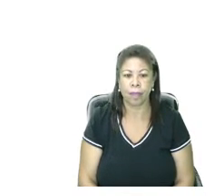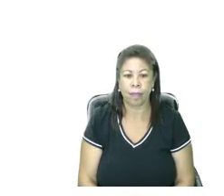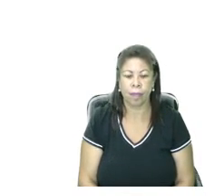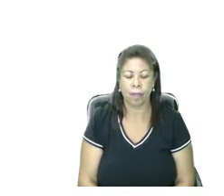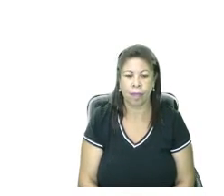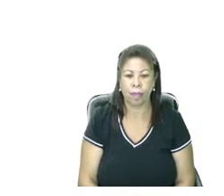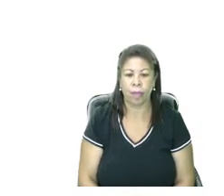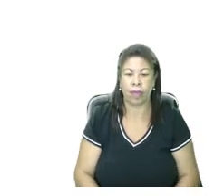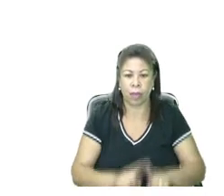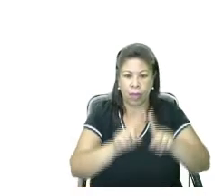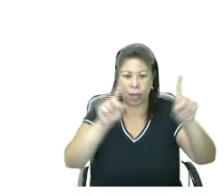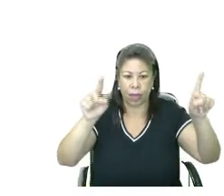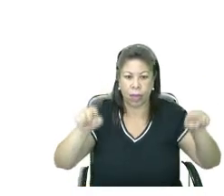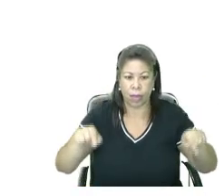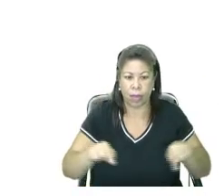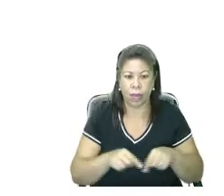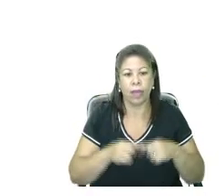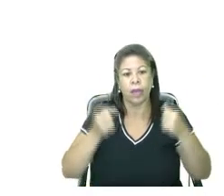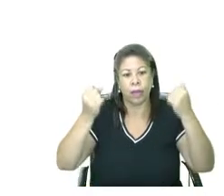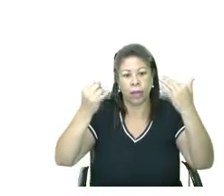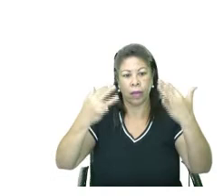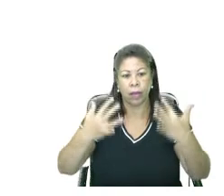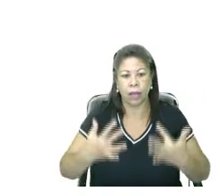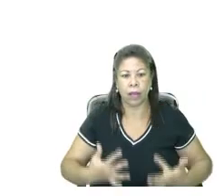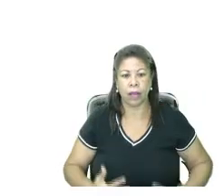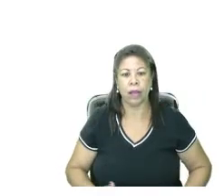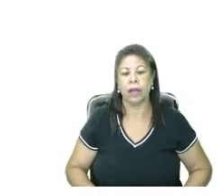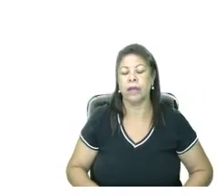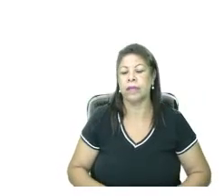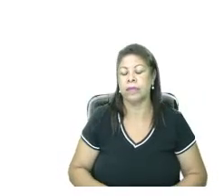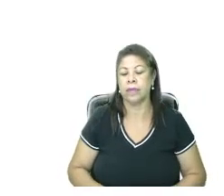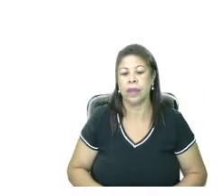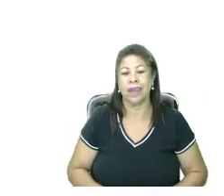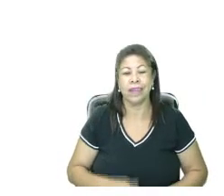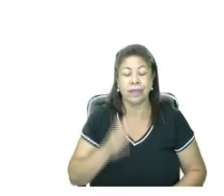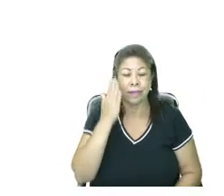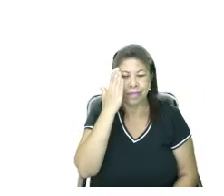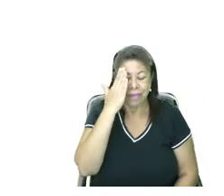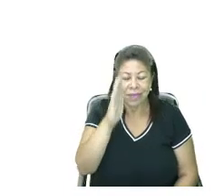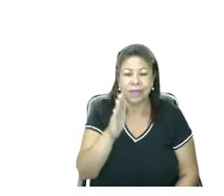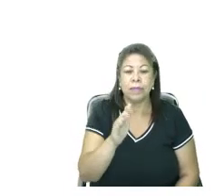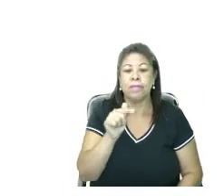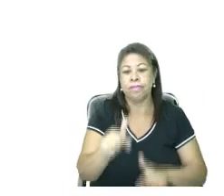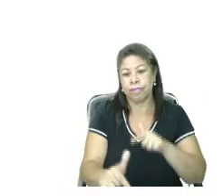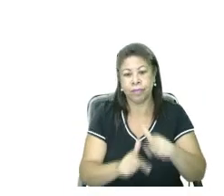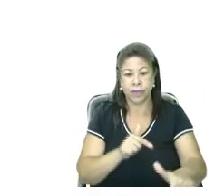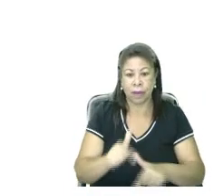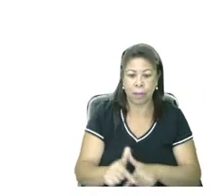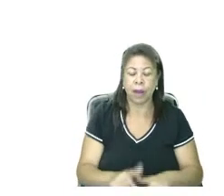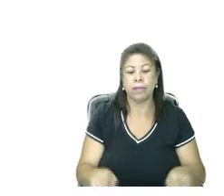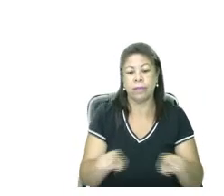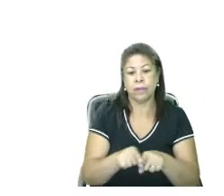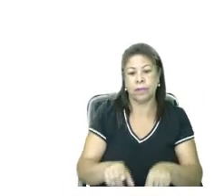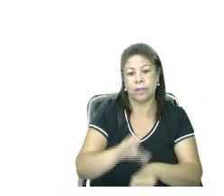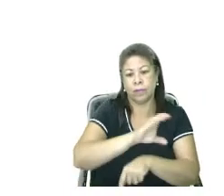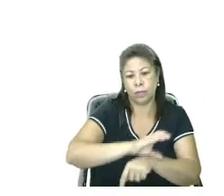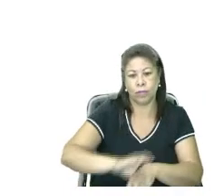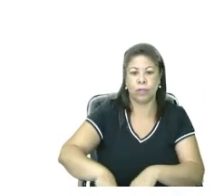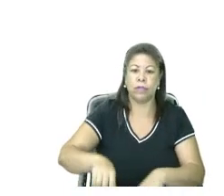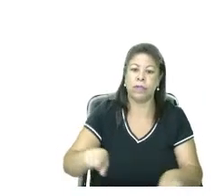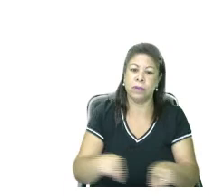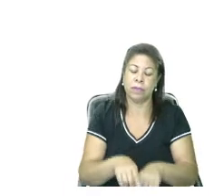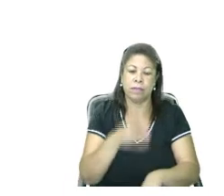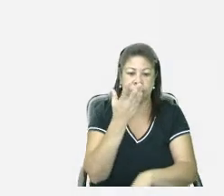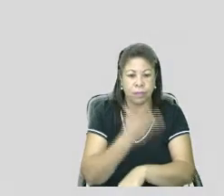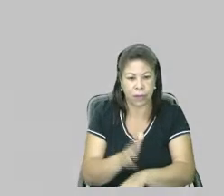E aqui a gente traz também as principais ações e capacitações que a vigilância realizou